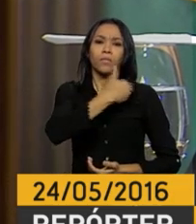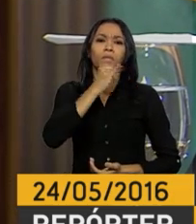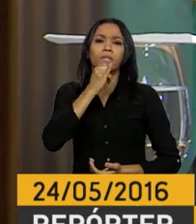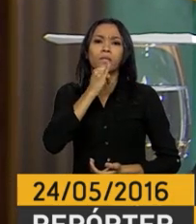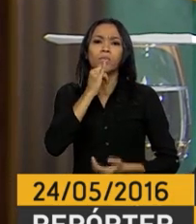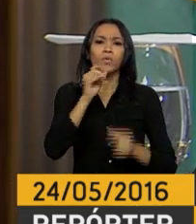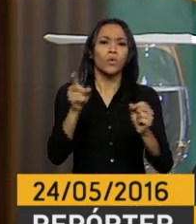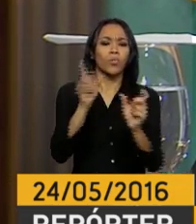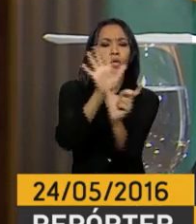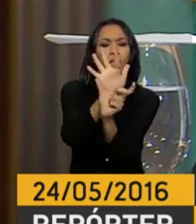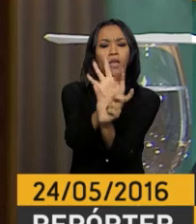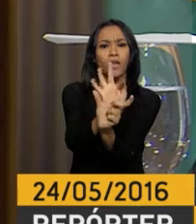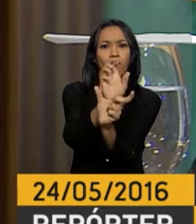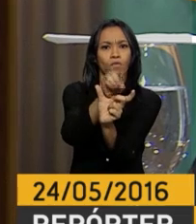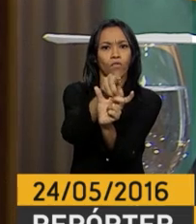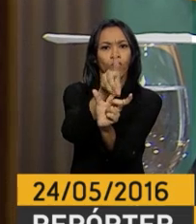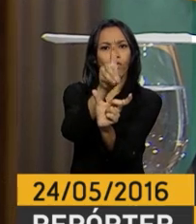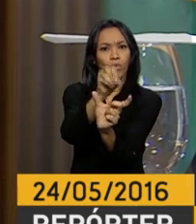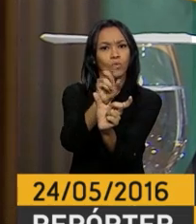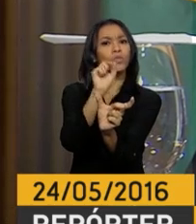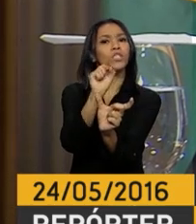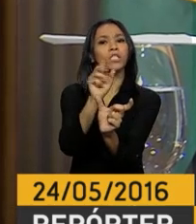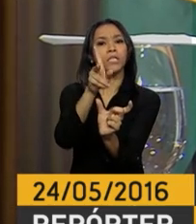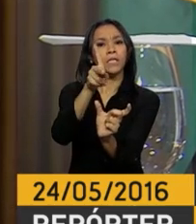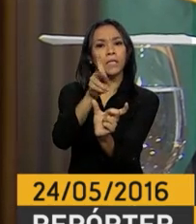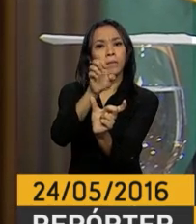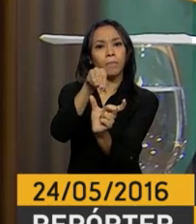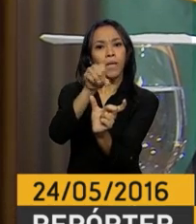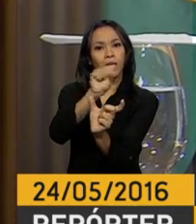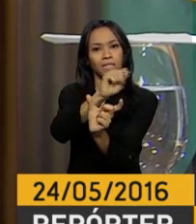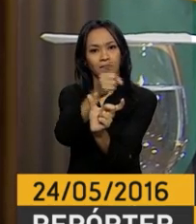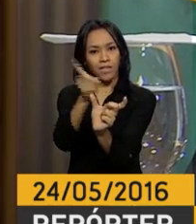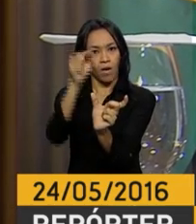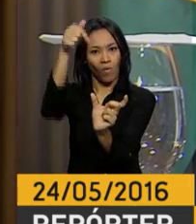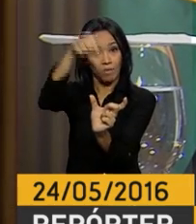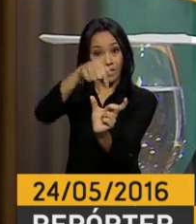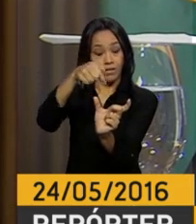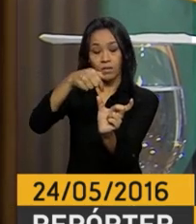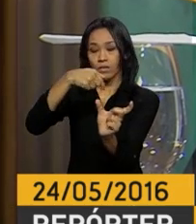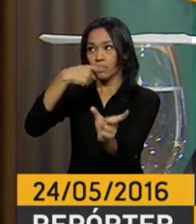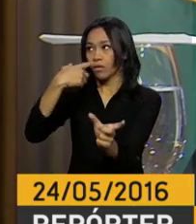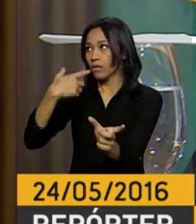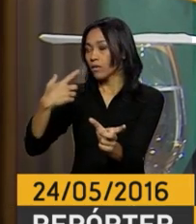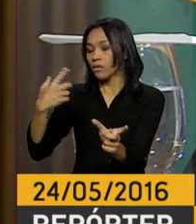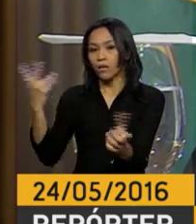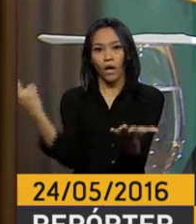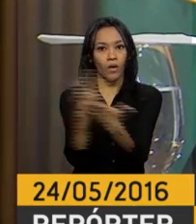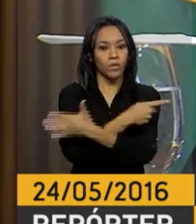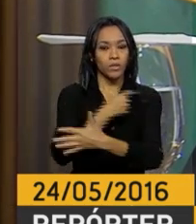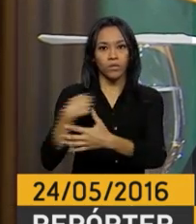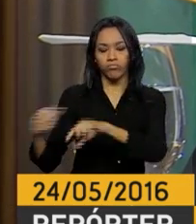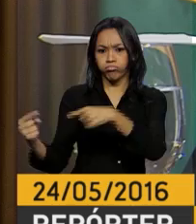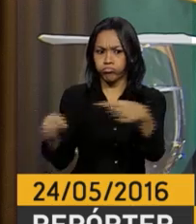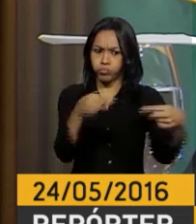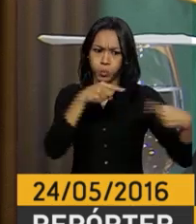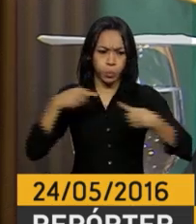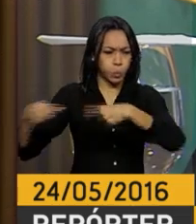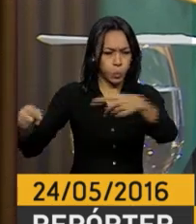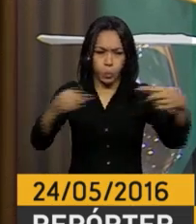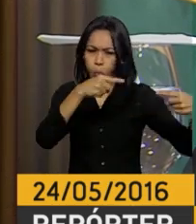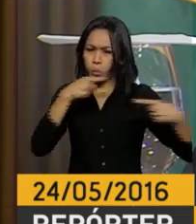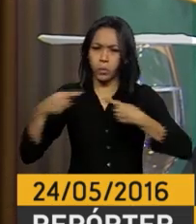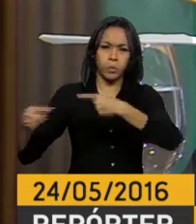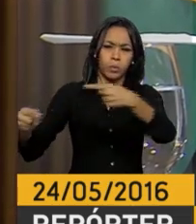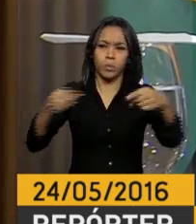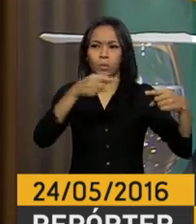pensão e das estatais. Os senhores sabem que isto tem gerado as maiores complicações da mais variada